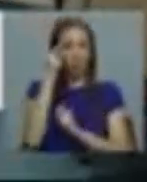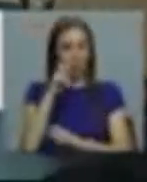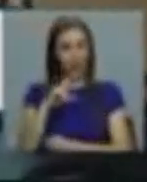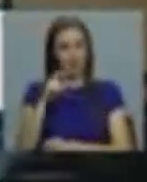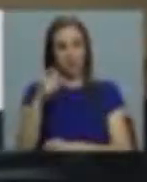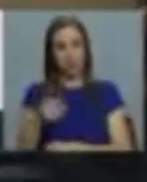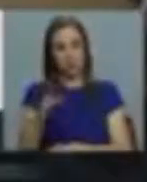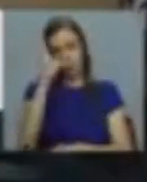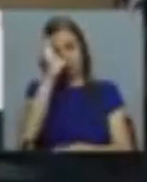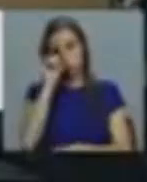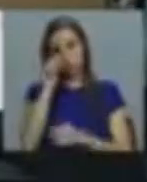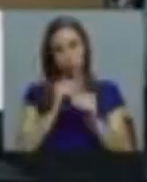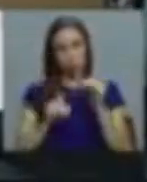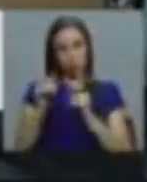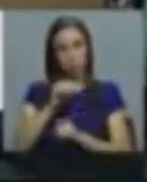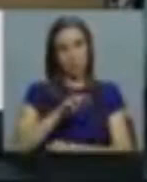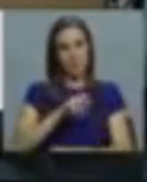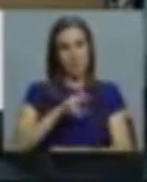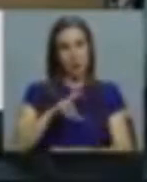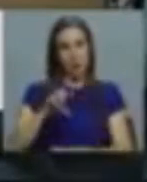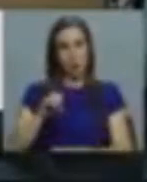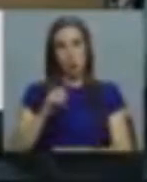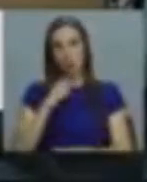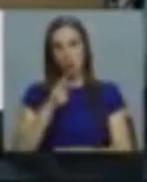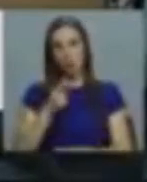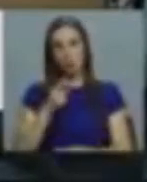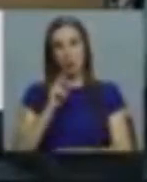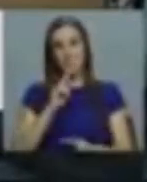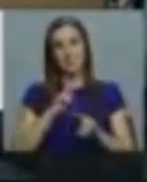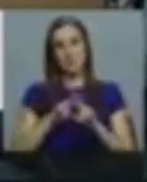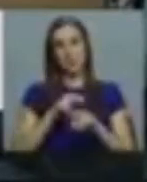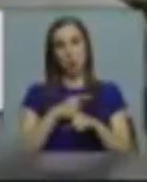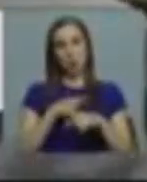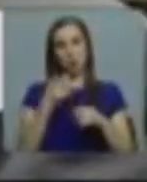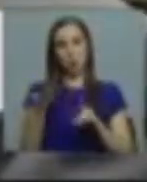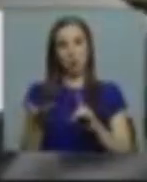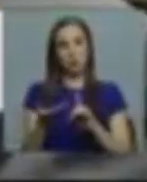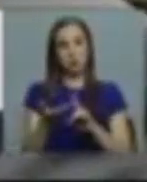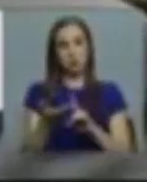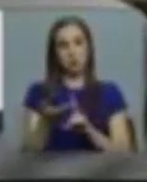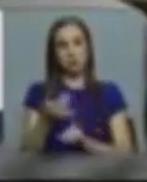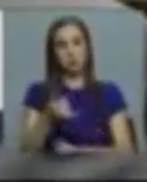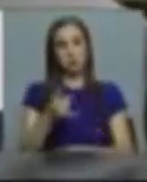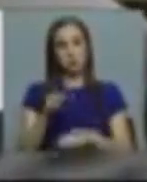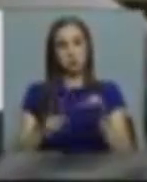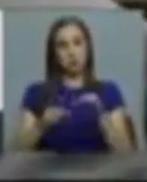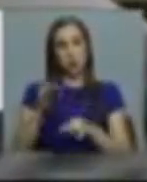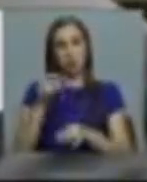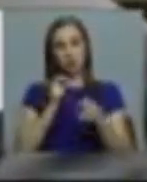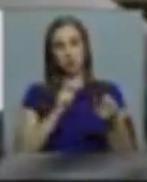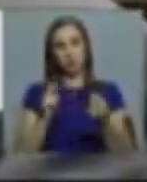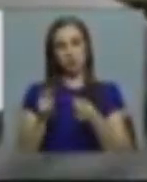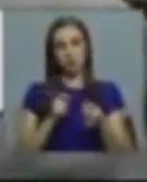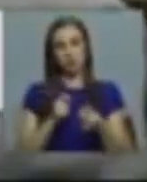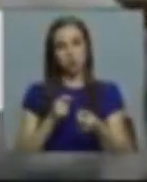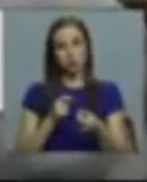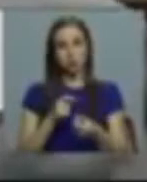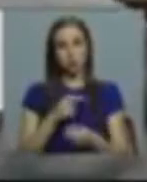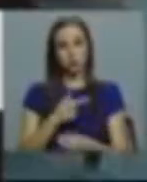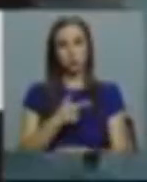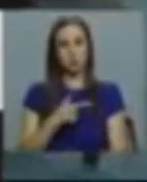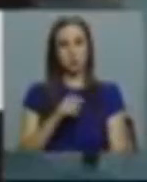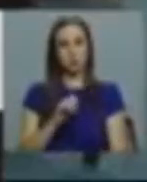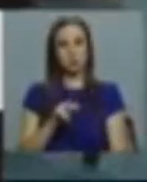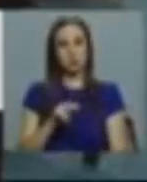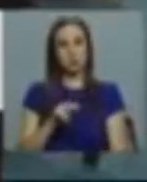o ministro do Supremo, Marco Aurélio Melo, revela que a prisão, após condenação em segunda instância, não será discutida no STF